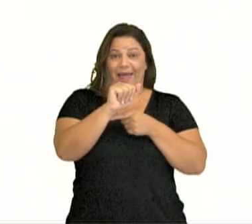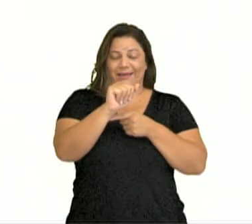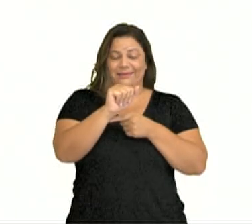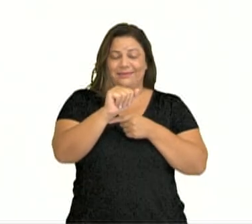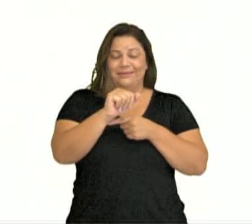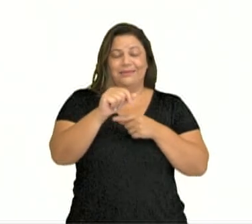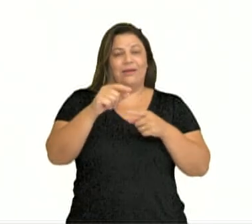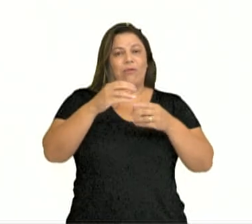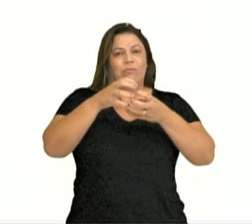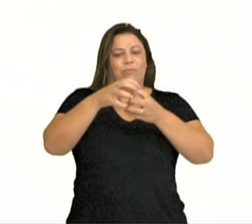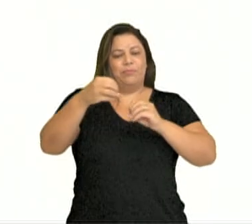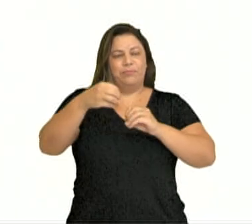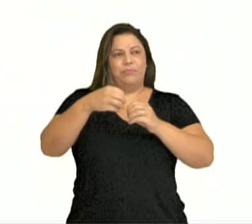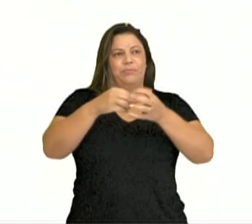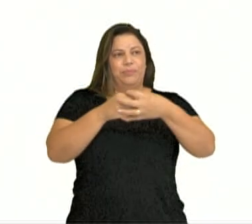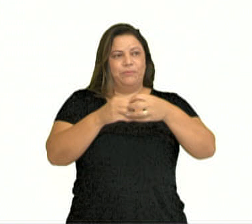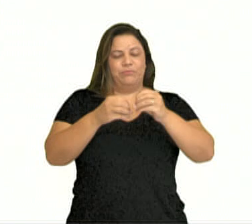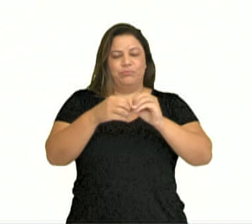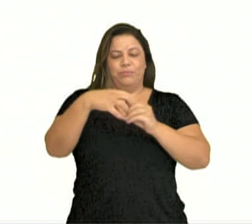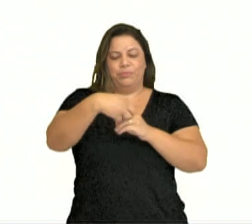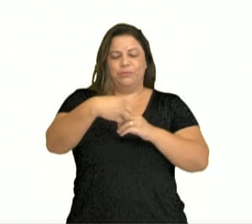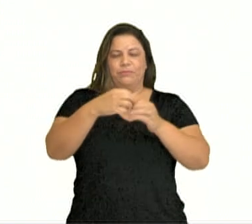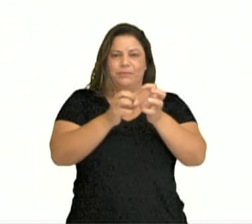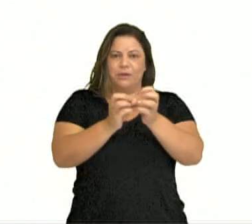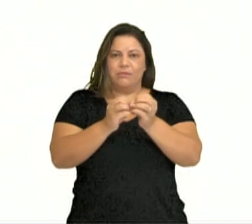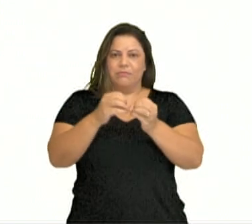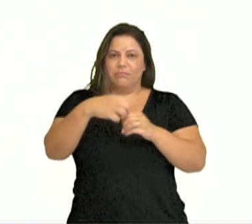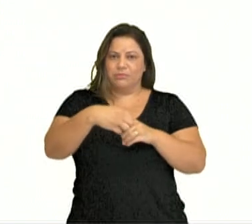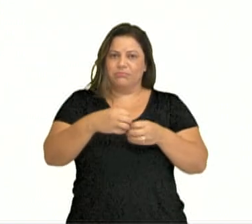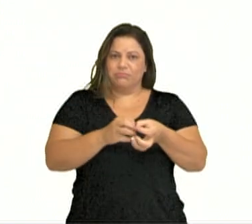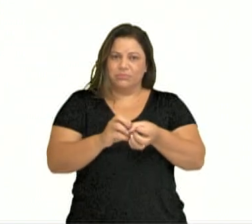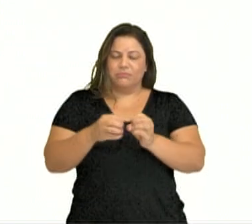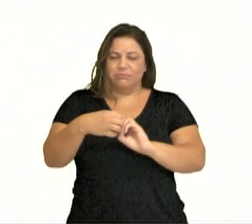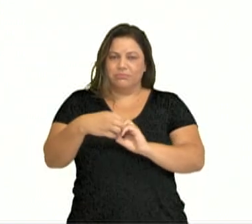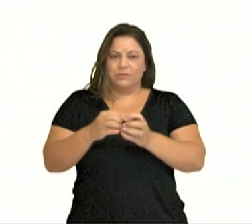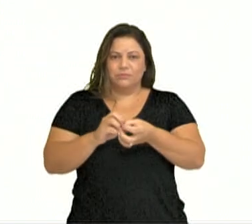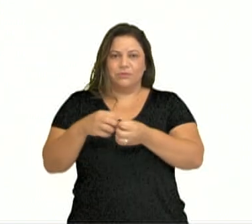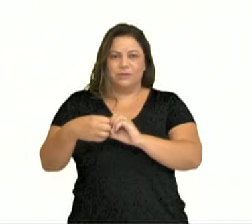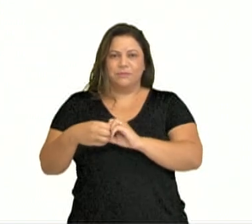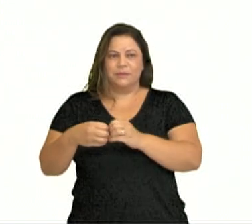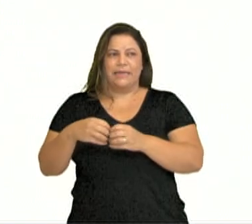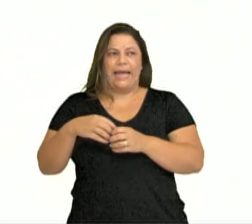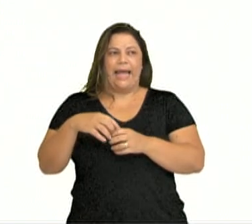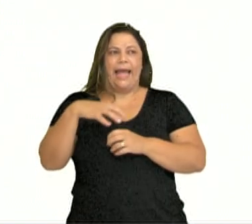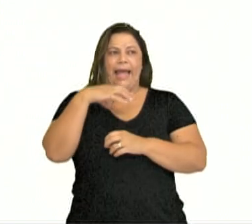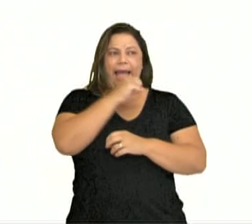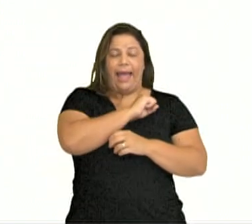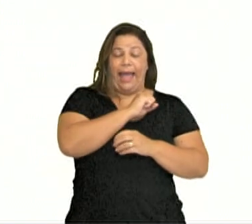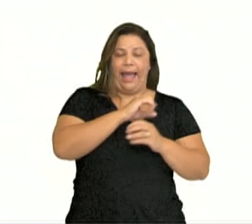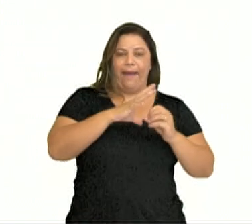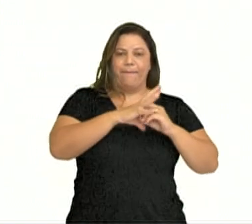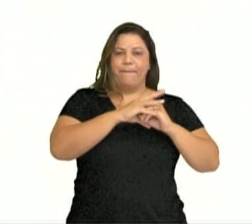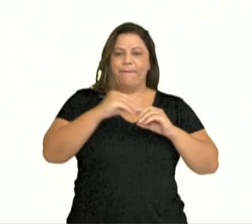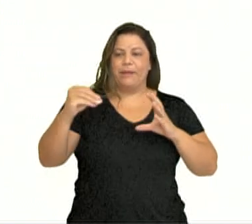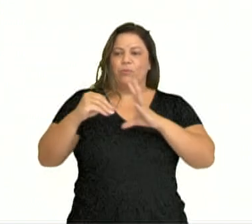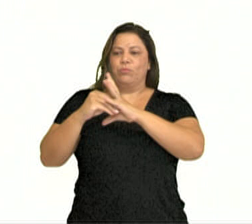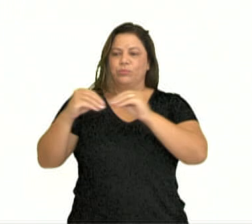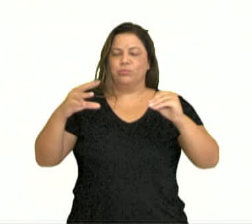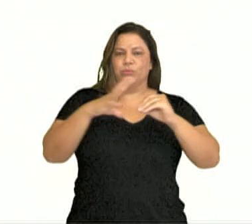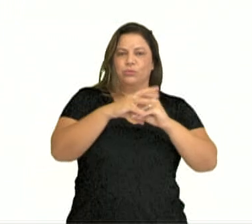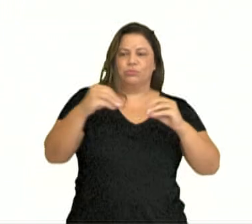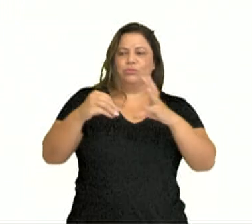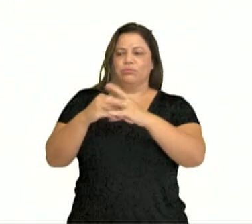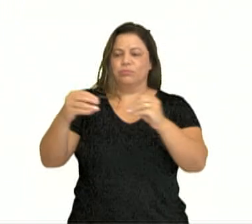pela bipartição ou cisciparidade. Isso ocorre então uma rápida geração de clones, uma única bactéria